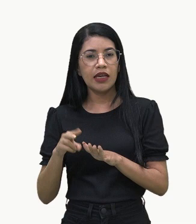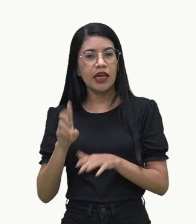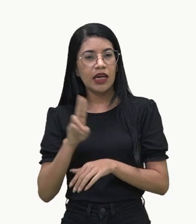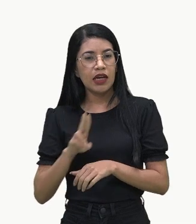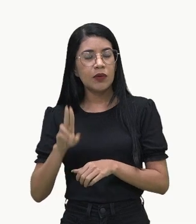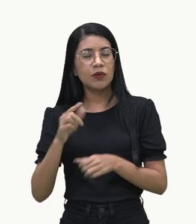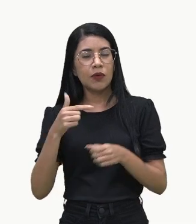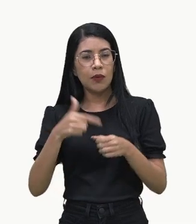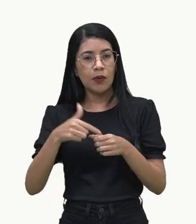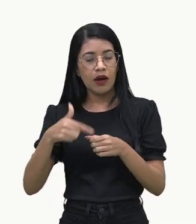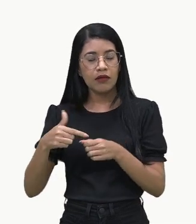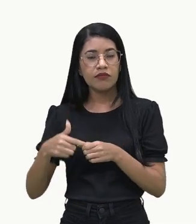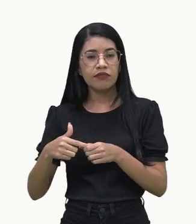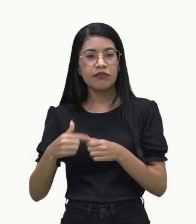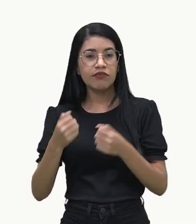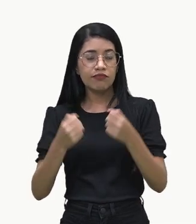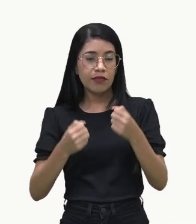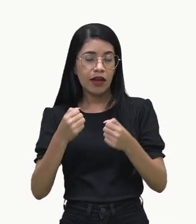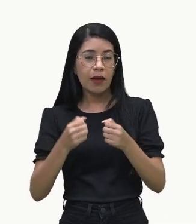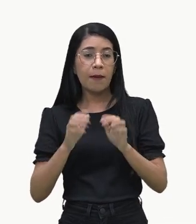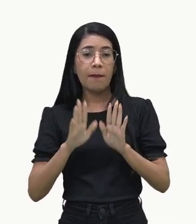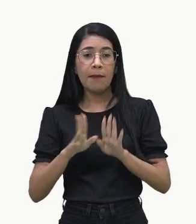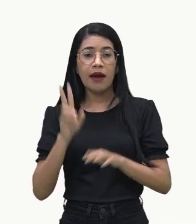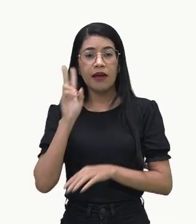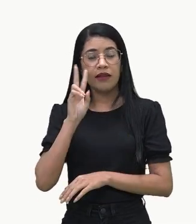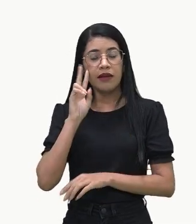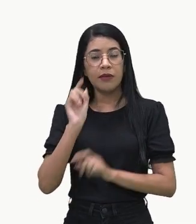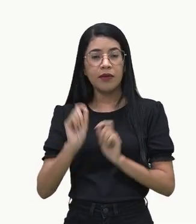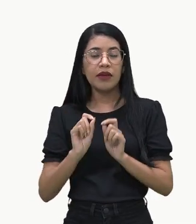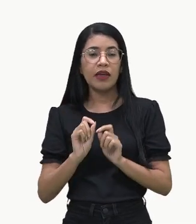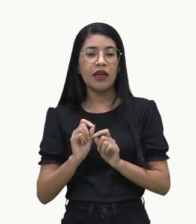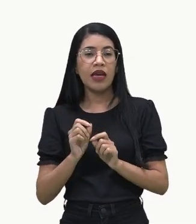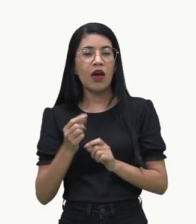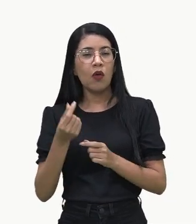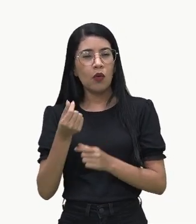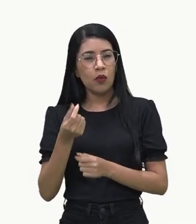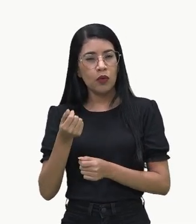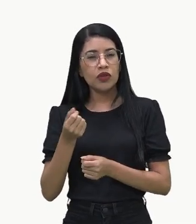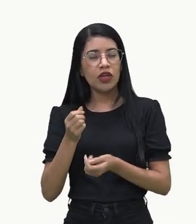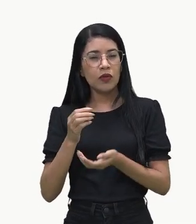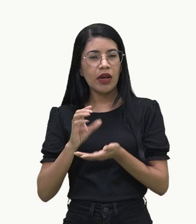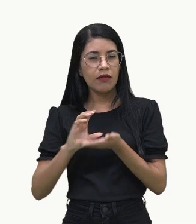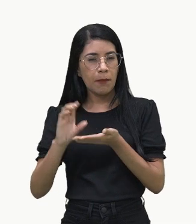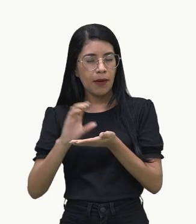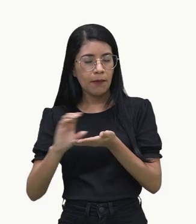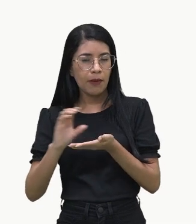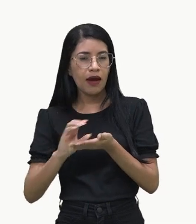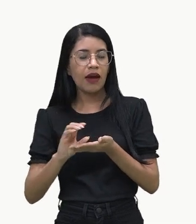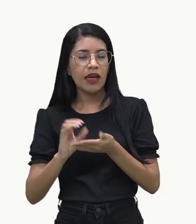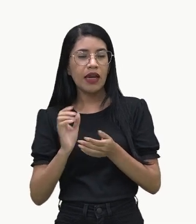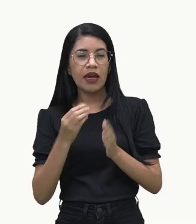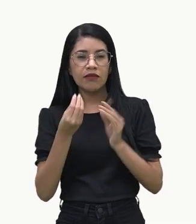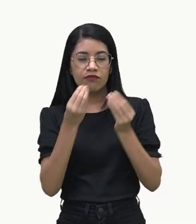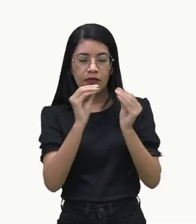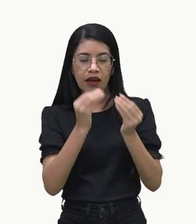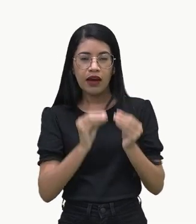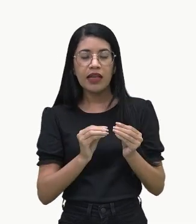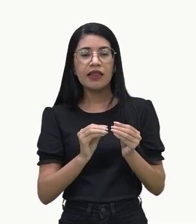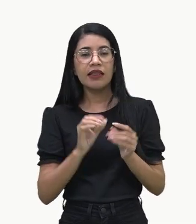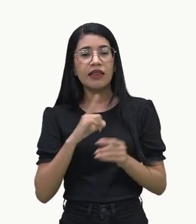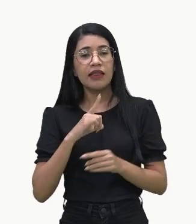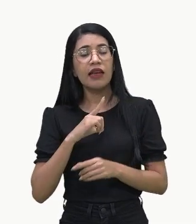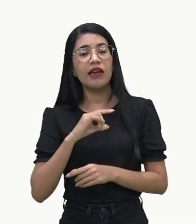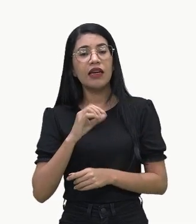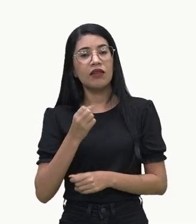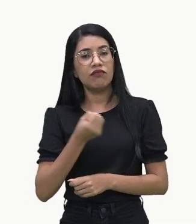carro. Mas o que vale a pena lembrar, esse gasto, os gastos que ele relatou, são números decimais,